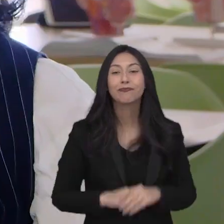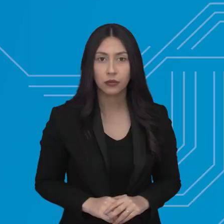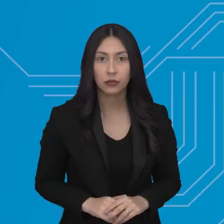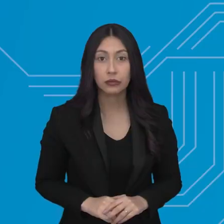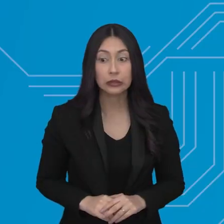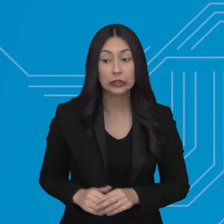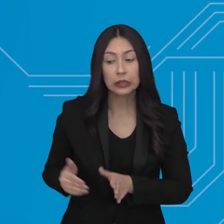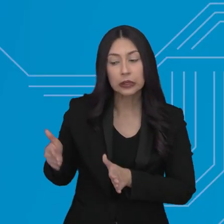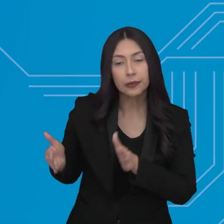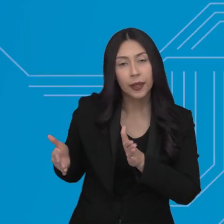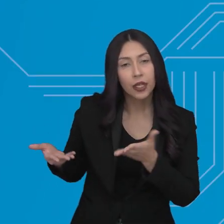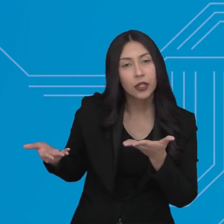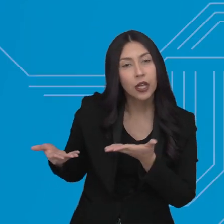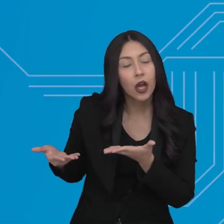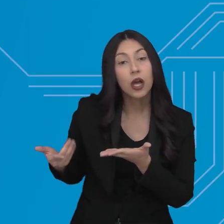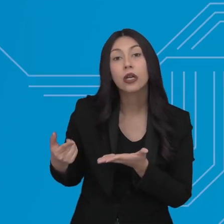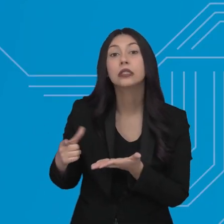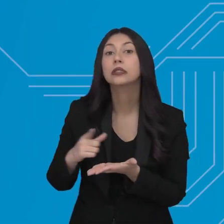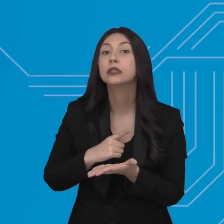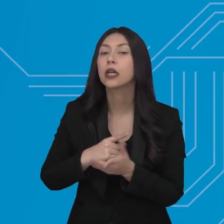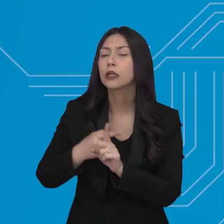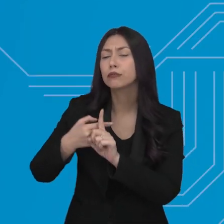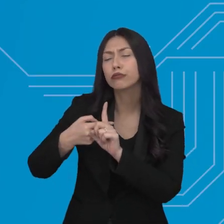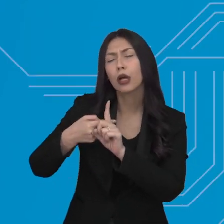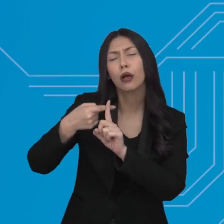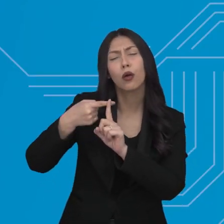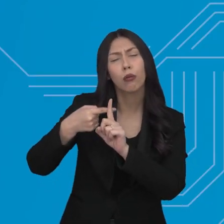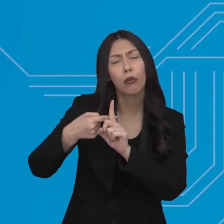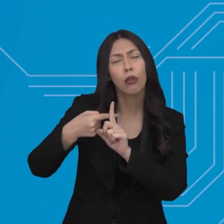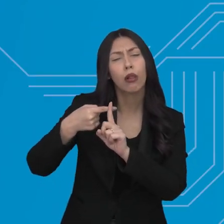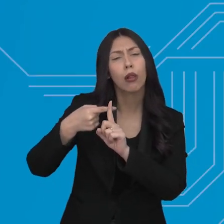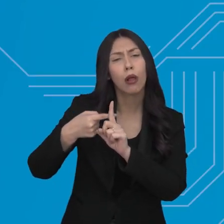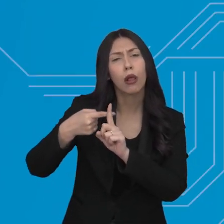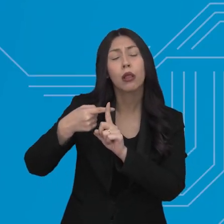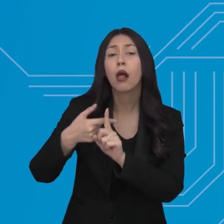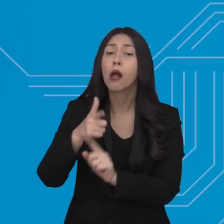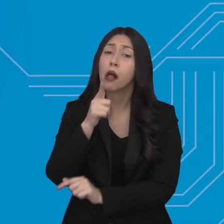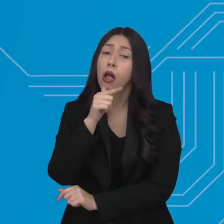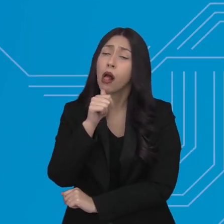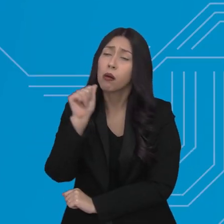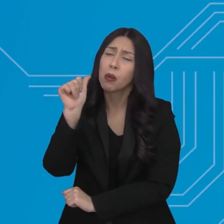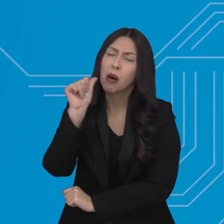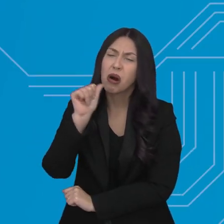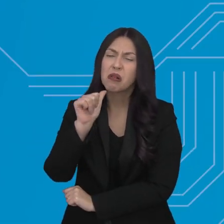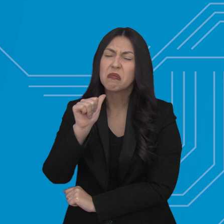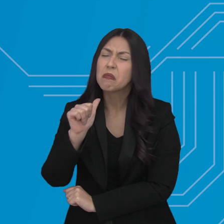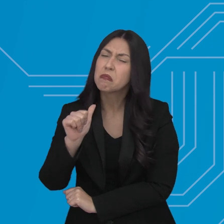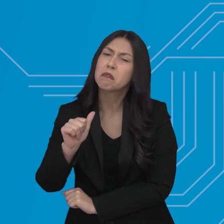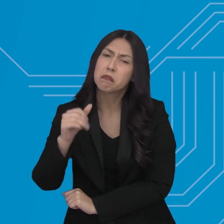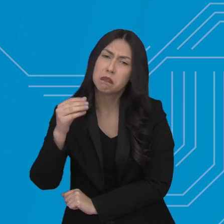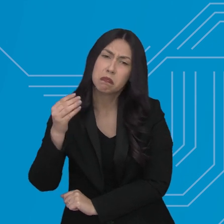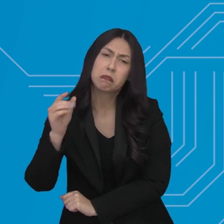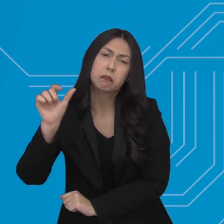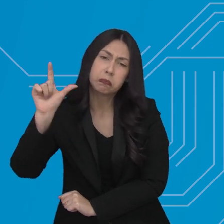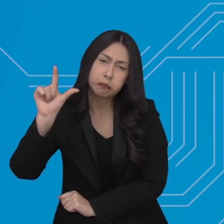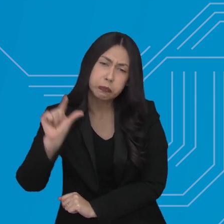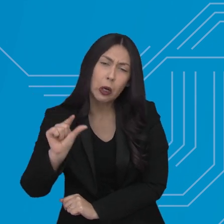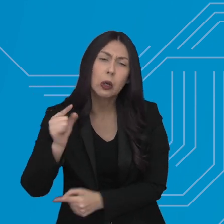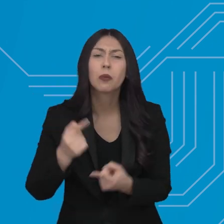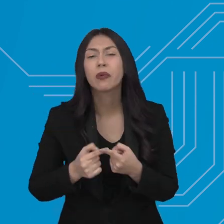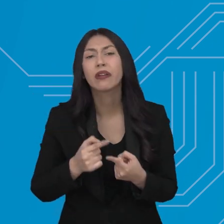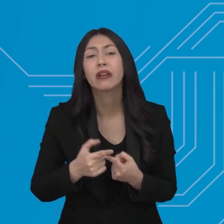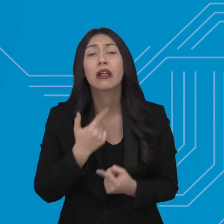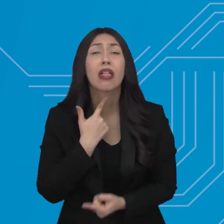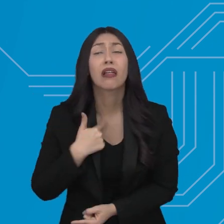conta. Essa época do ano costuma registrar temperaturas amenas e o consumo de água pode diminuir porque a tendência é